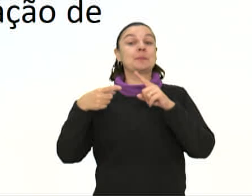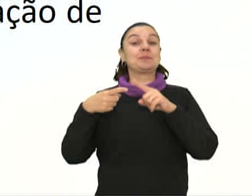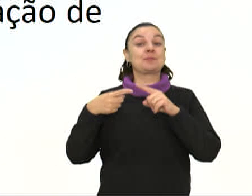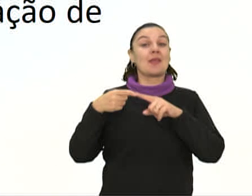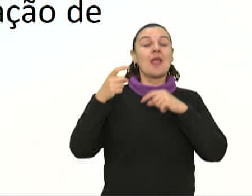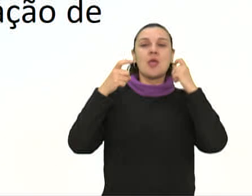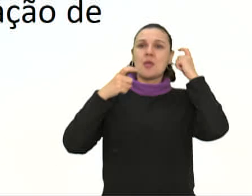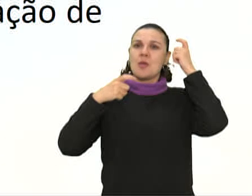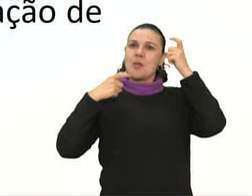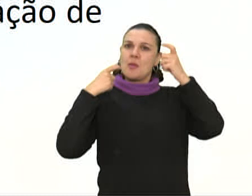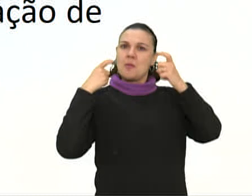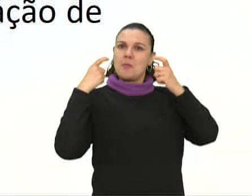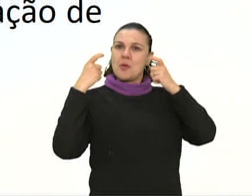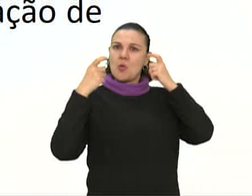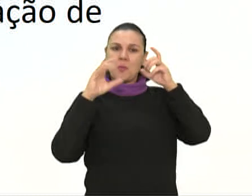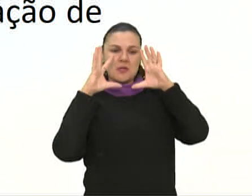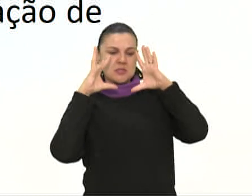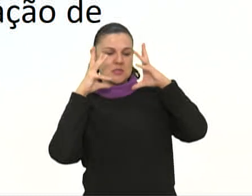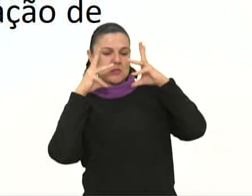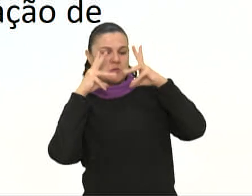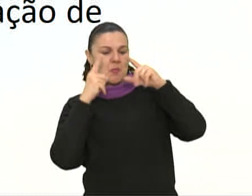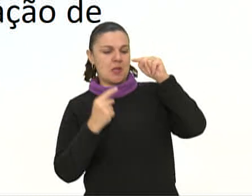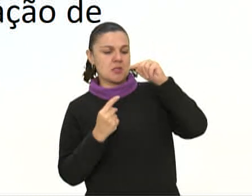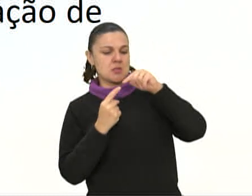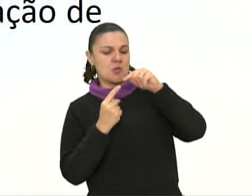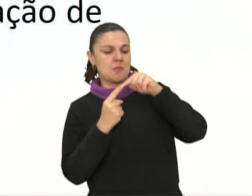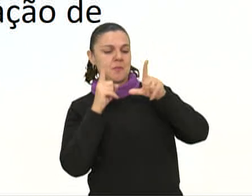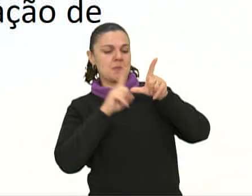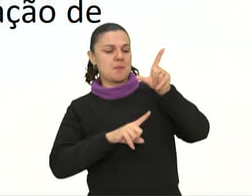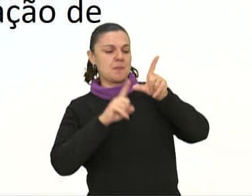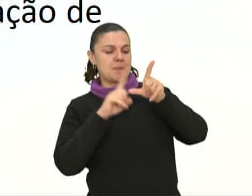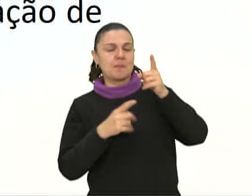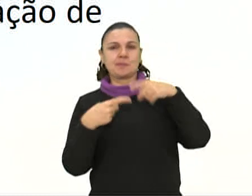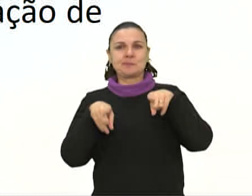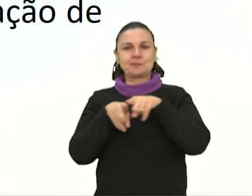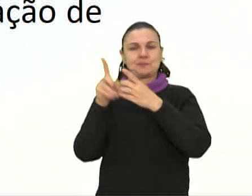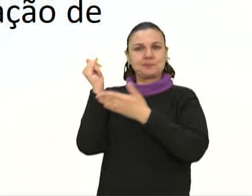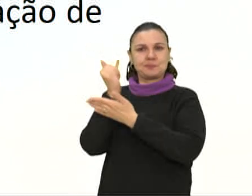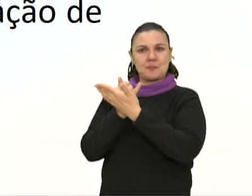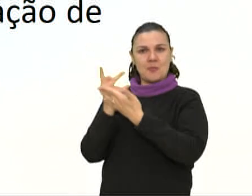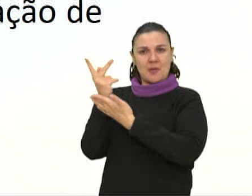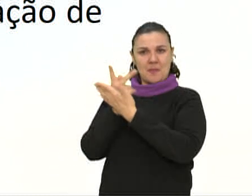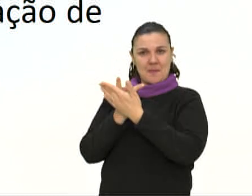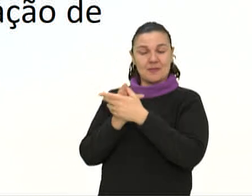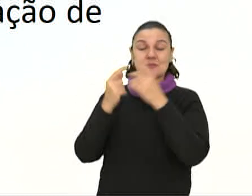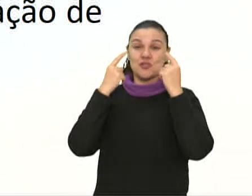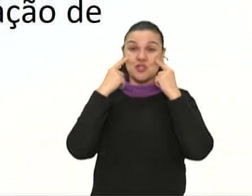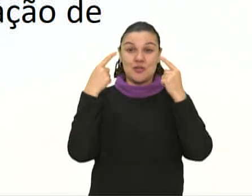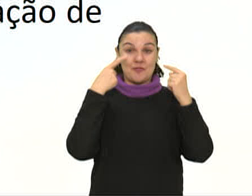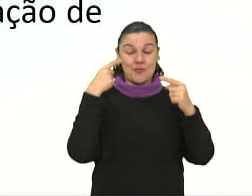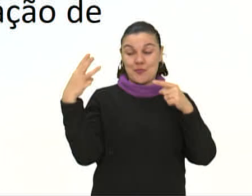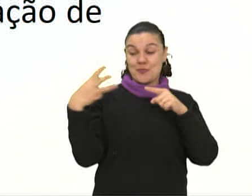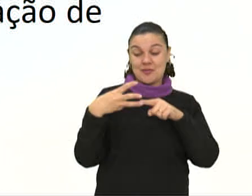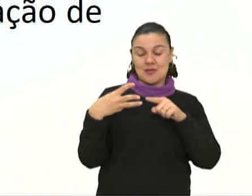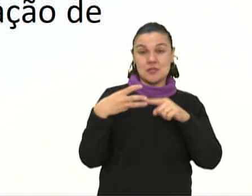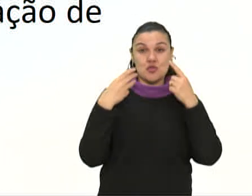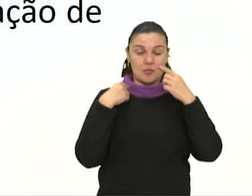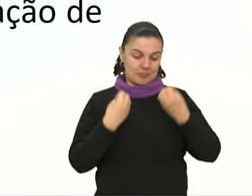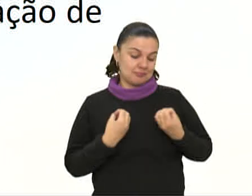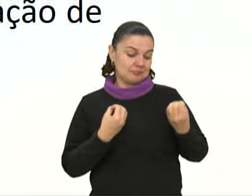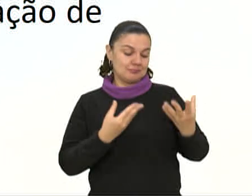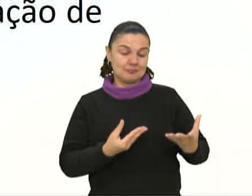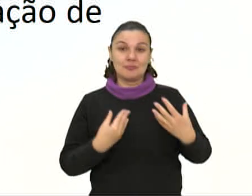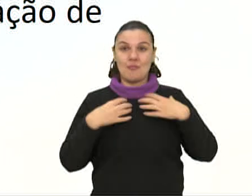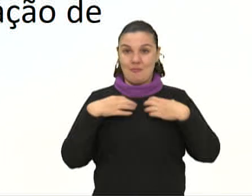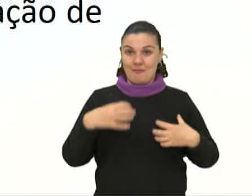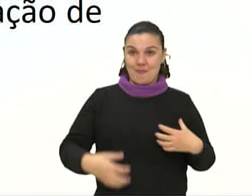entre o tamanho das letras e o tamanho da imagem, como nós analisamos no terceiro cartaz, sobre a doação de